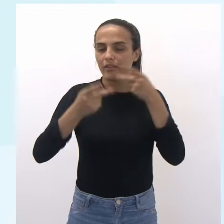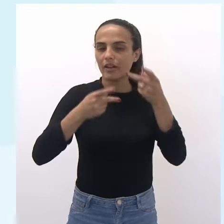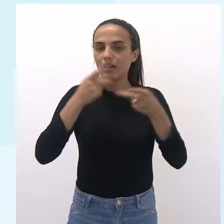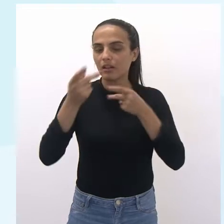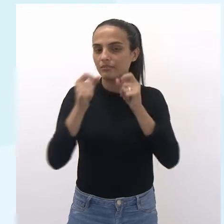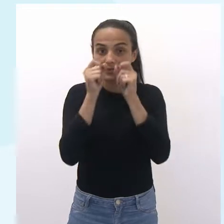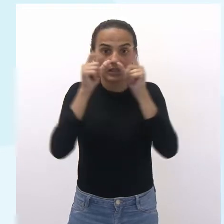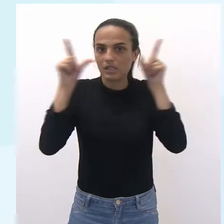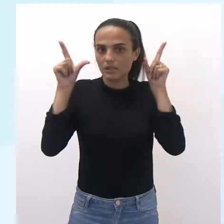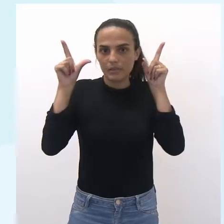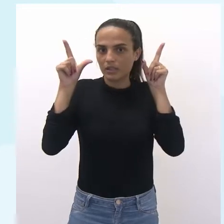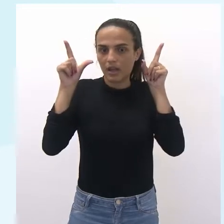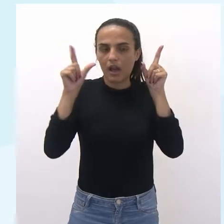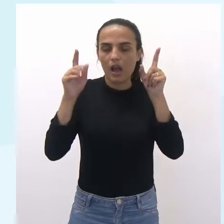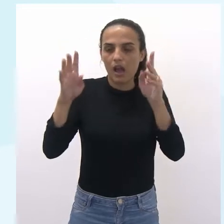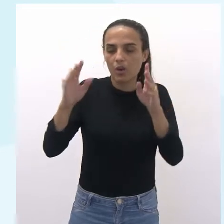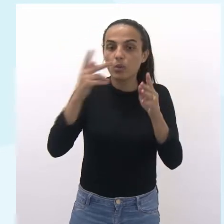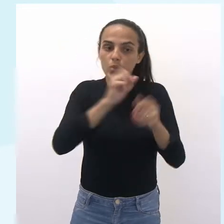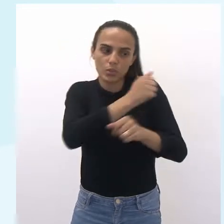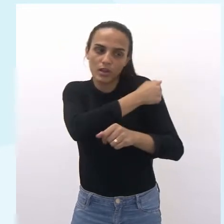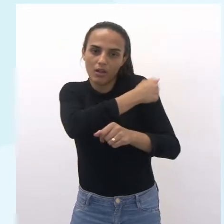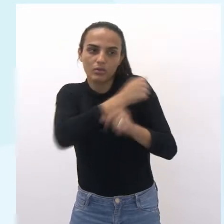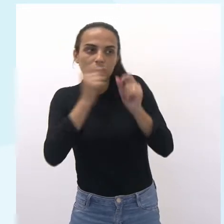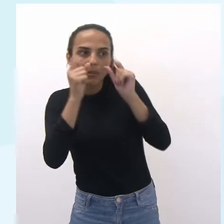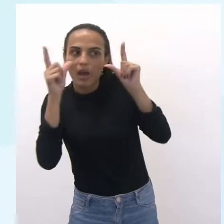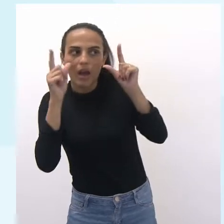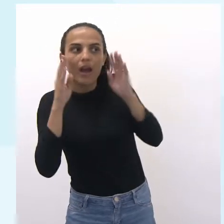despertar a atenção dos estudantes.